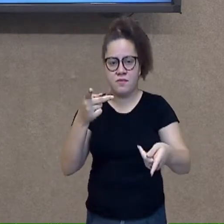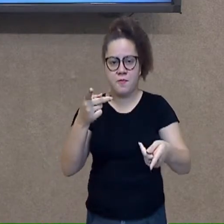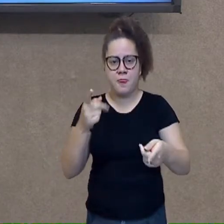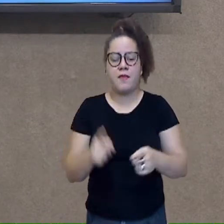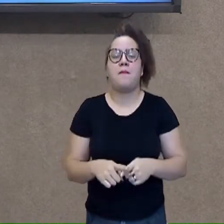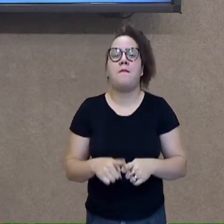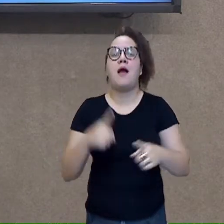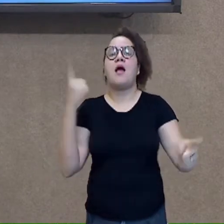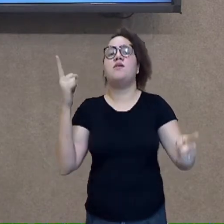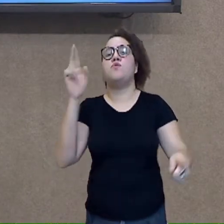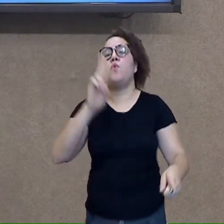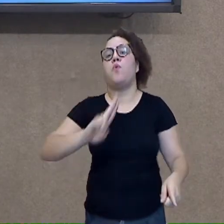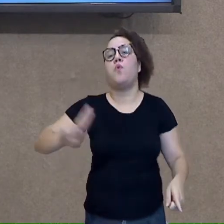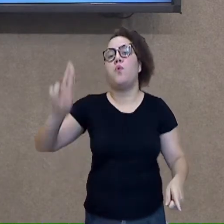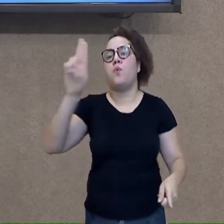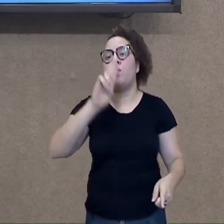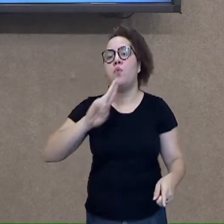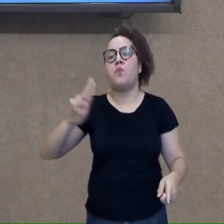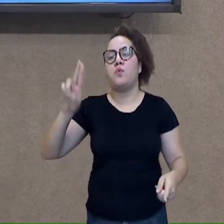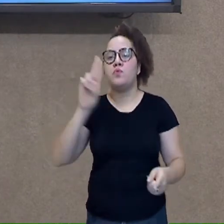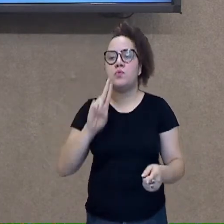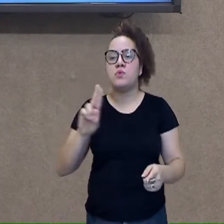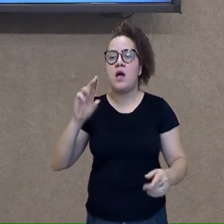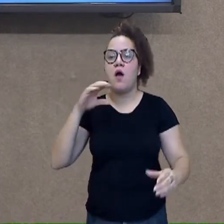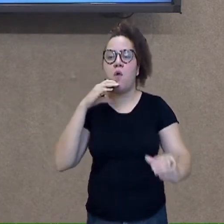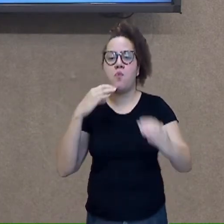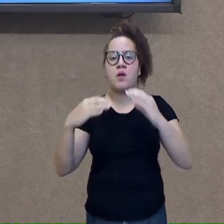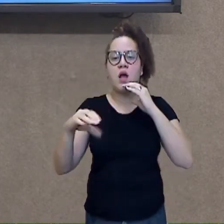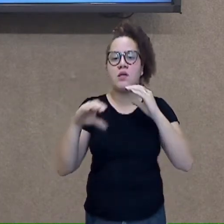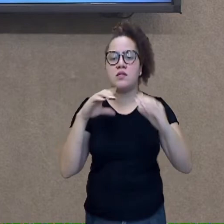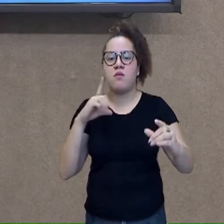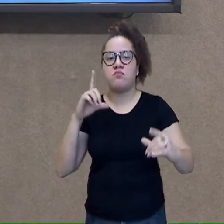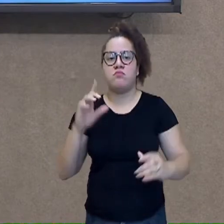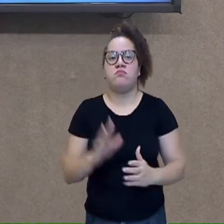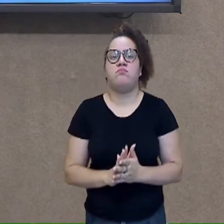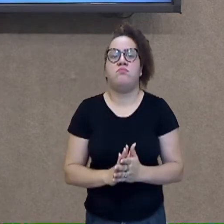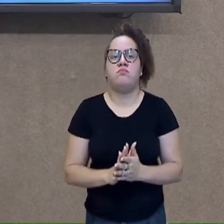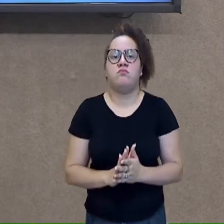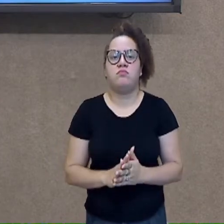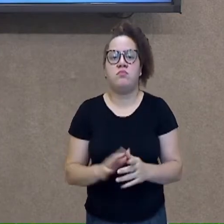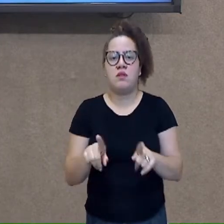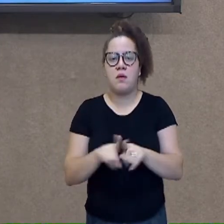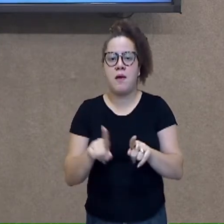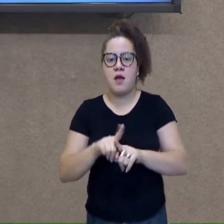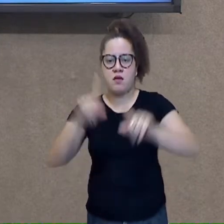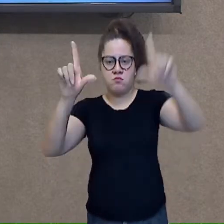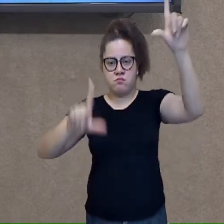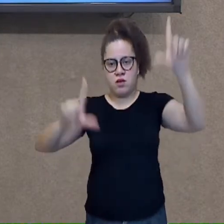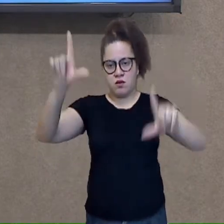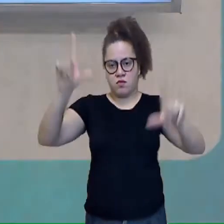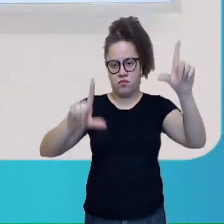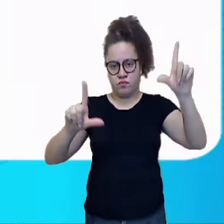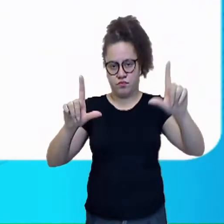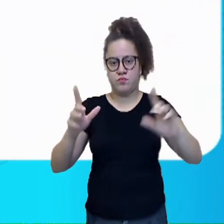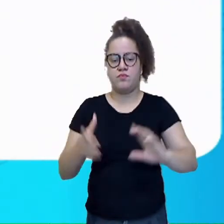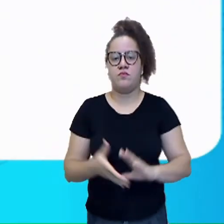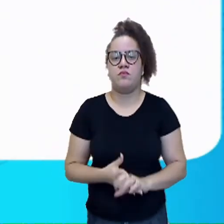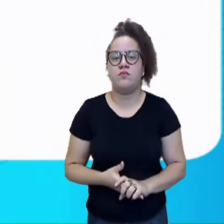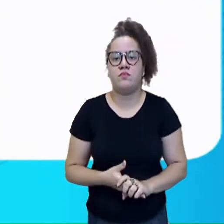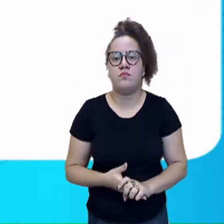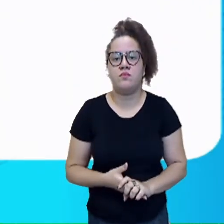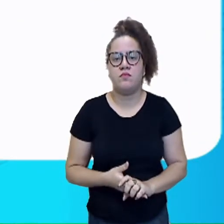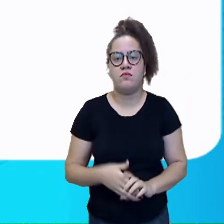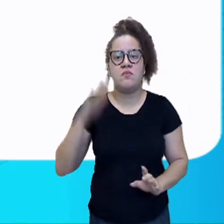eu utilizo alguma mensagem através de um meio de comunicação, aí assim a gente usa este recurso.